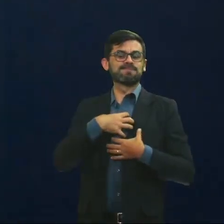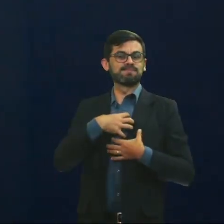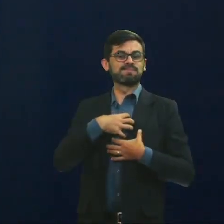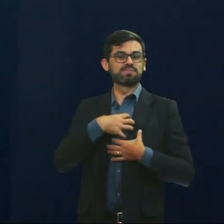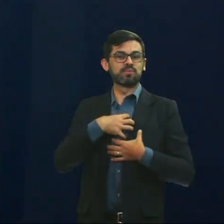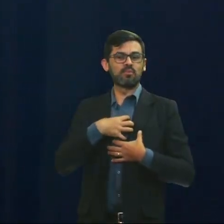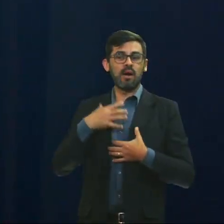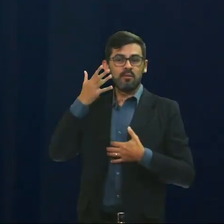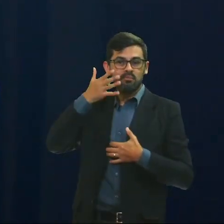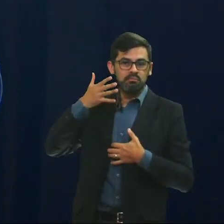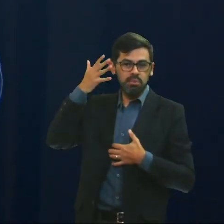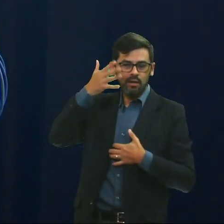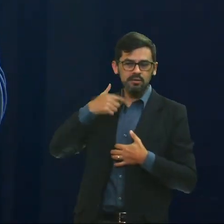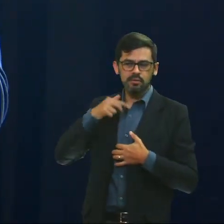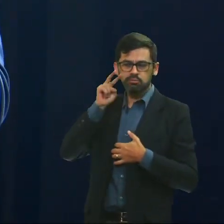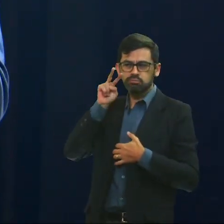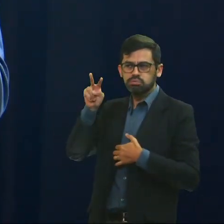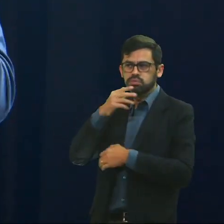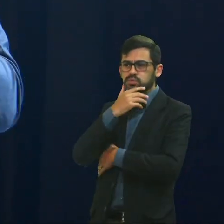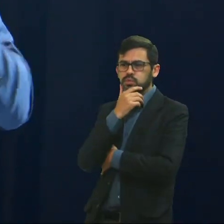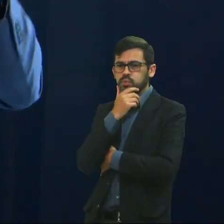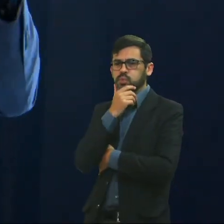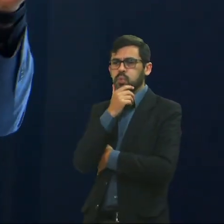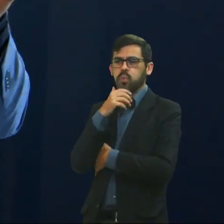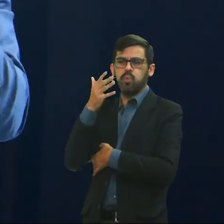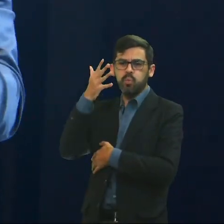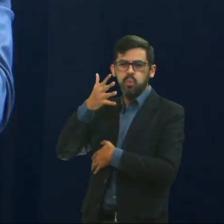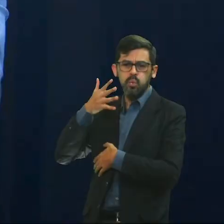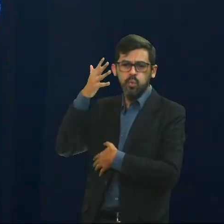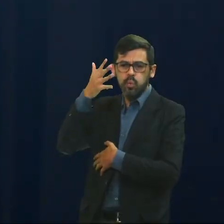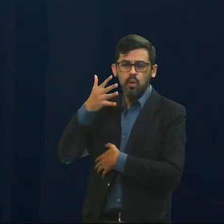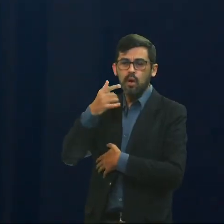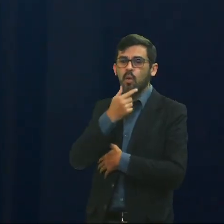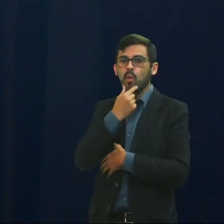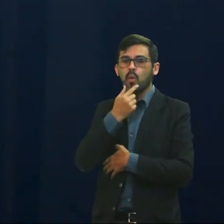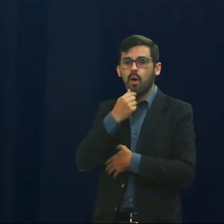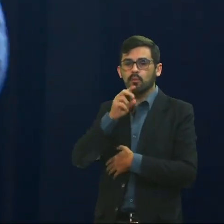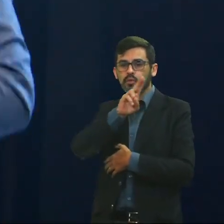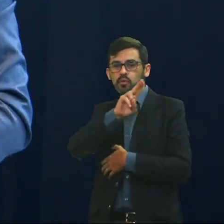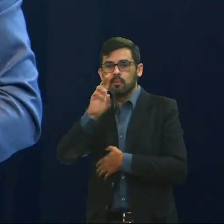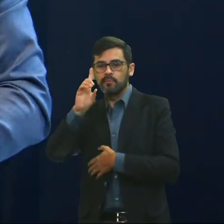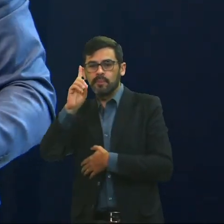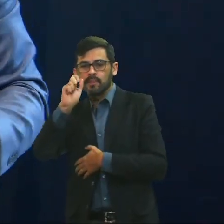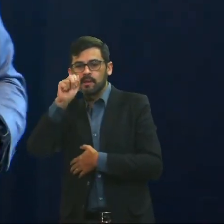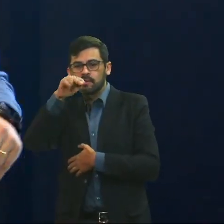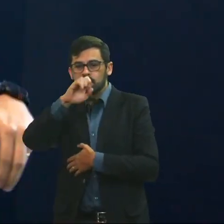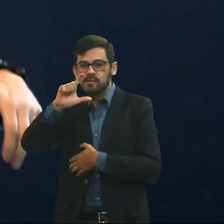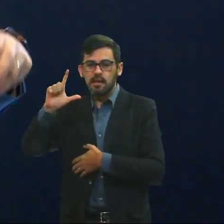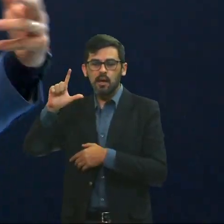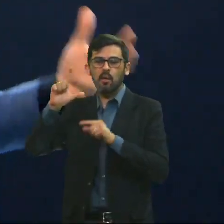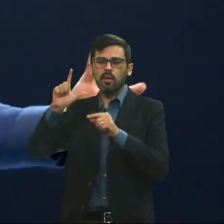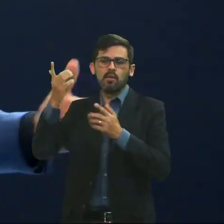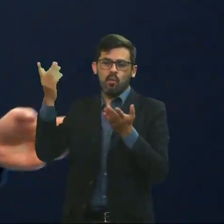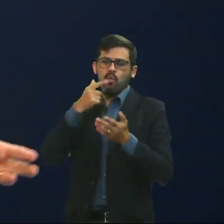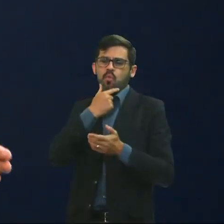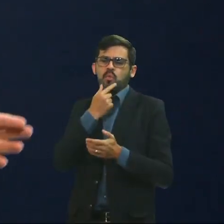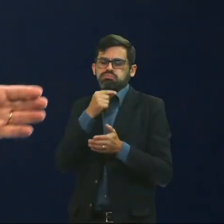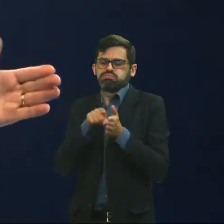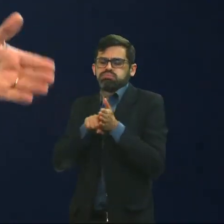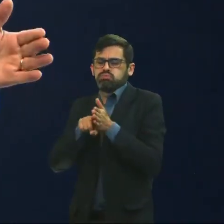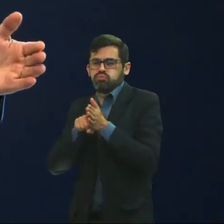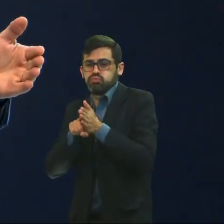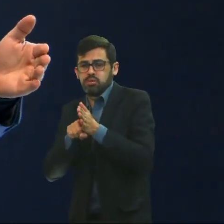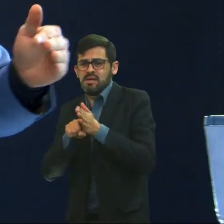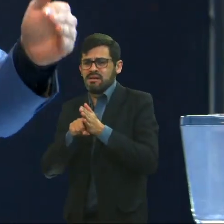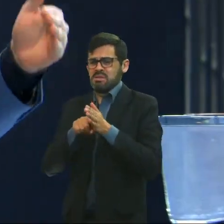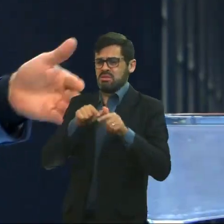uma palestra que eu ouvi, uma ministração de um irmão chamado Daniel Alfa. Ele era um cientista que trabalhou